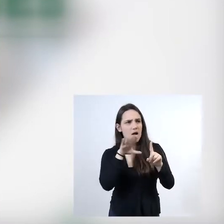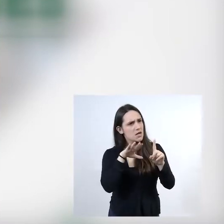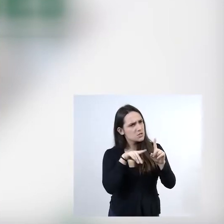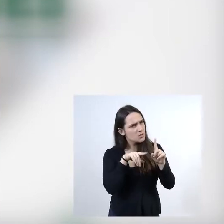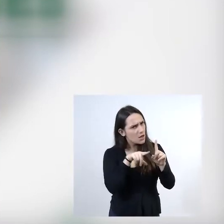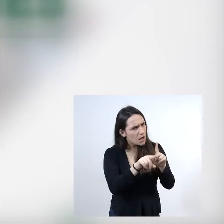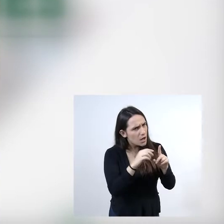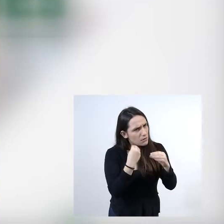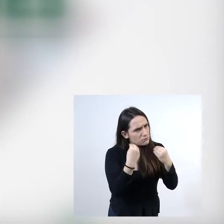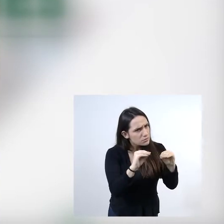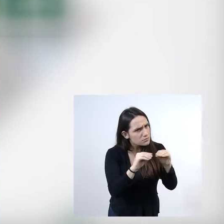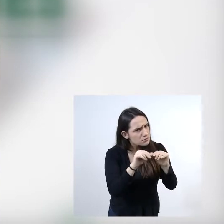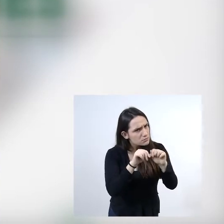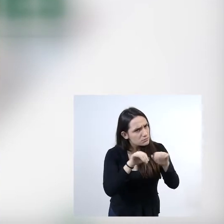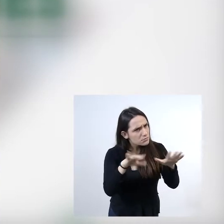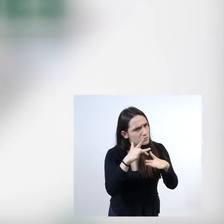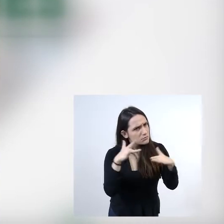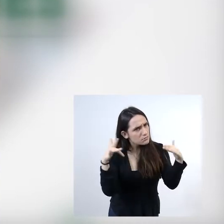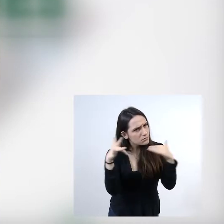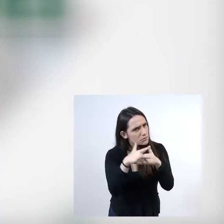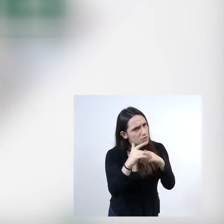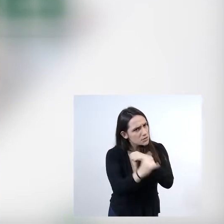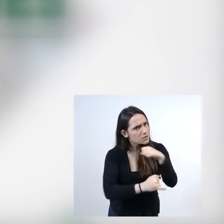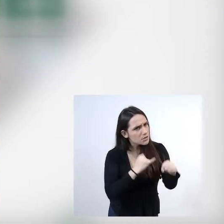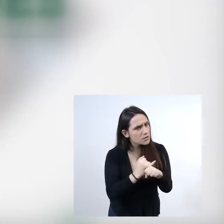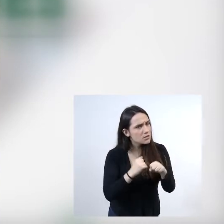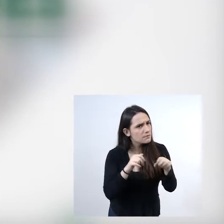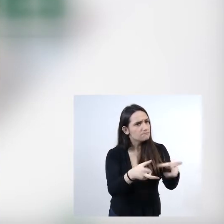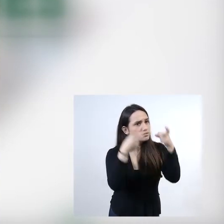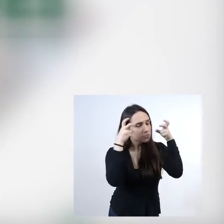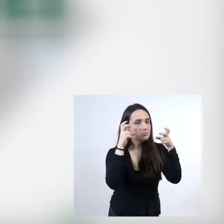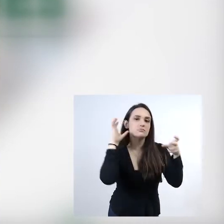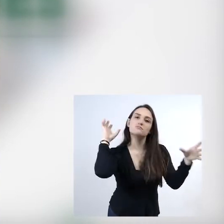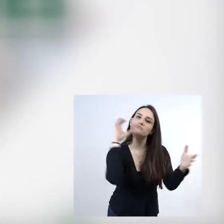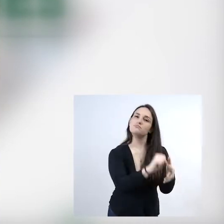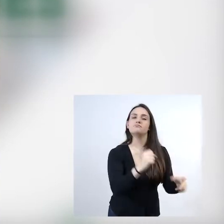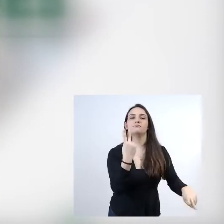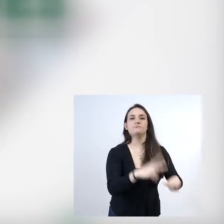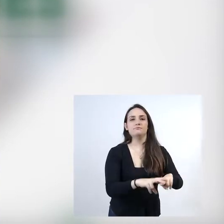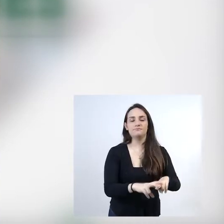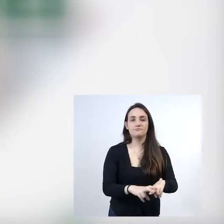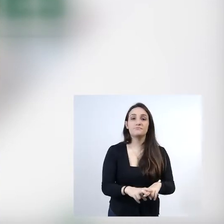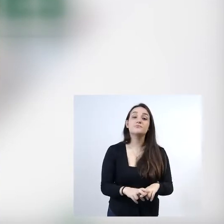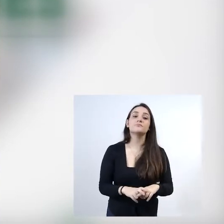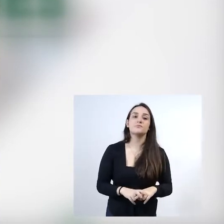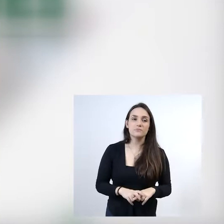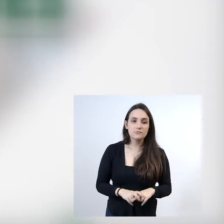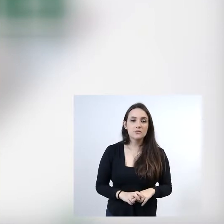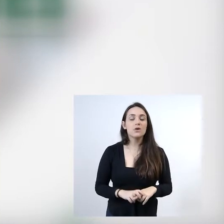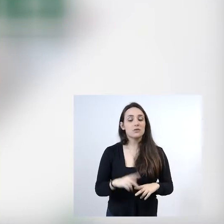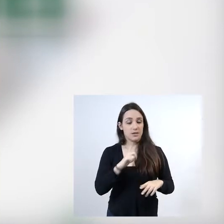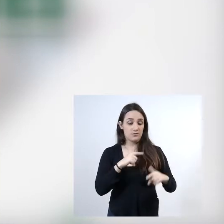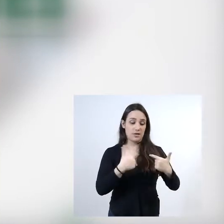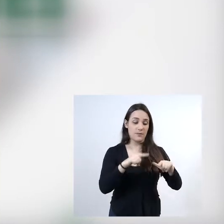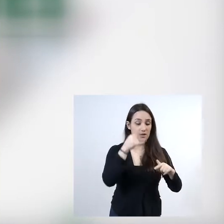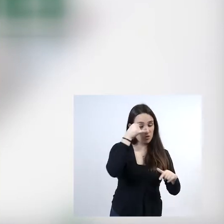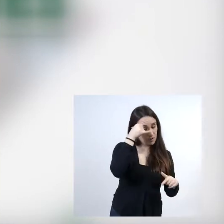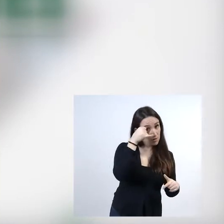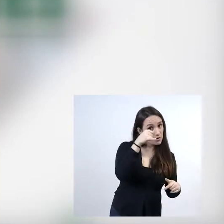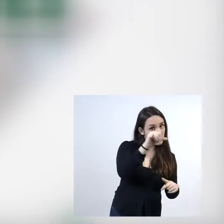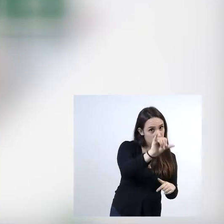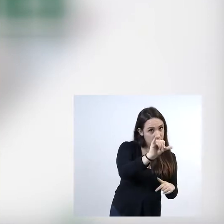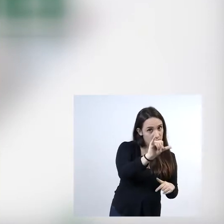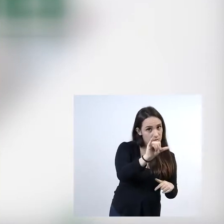infanto-juvenil na rede mundial de computadores. Além do trabalho preventivo e de inteligência,